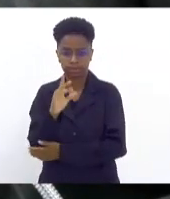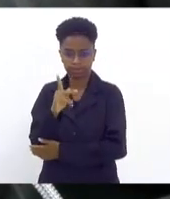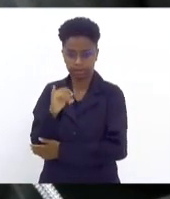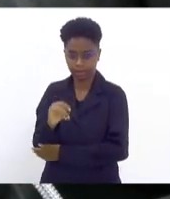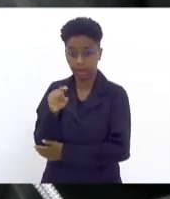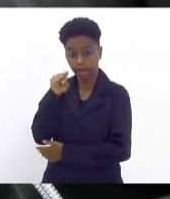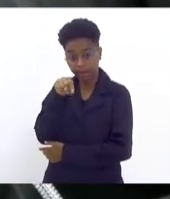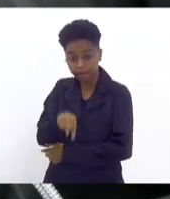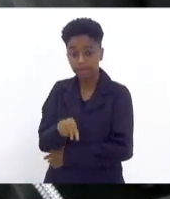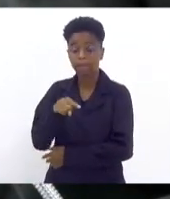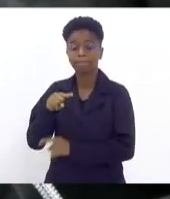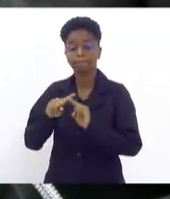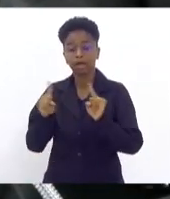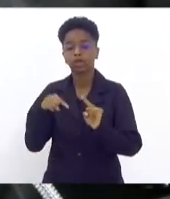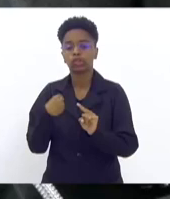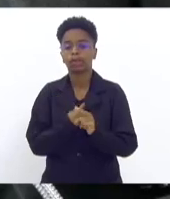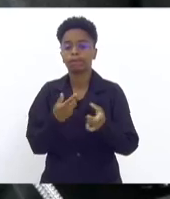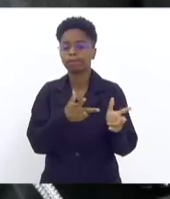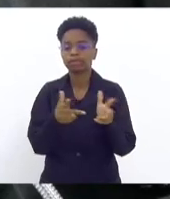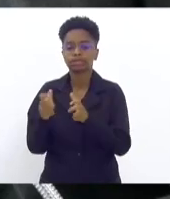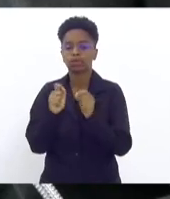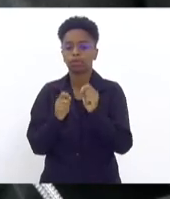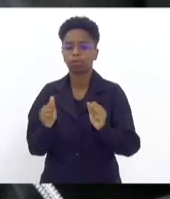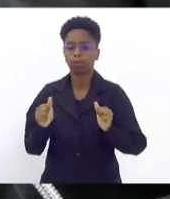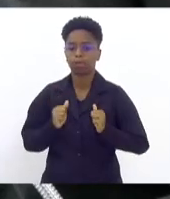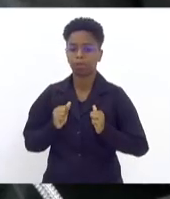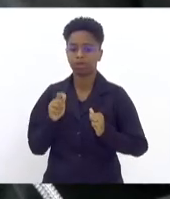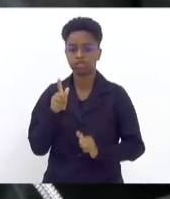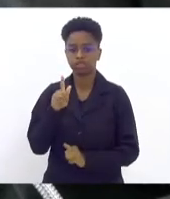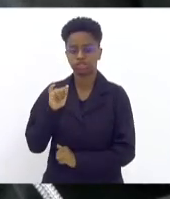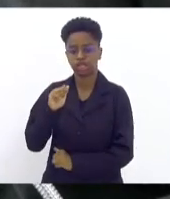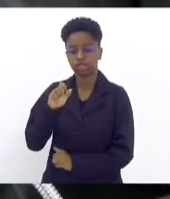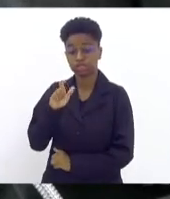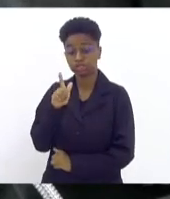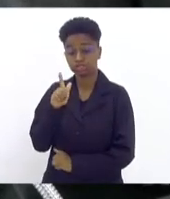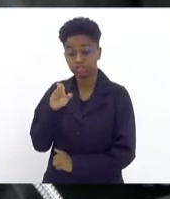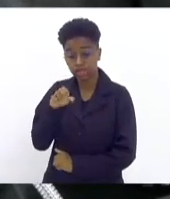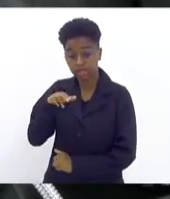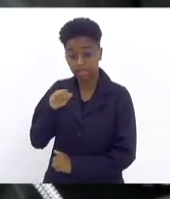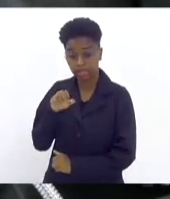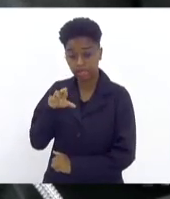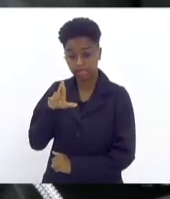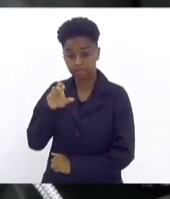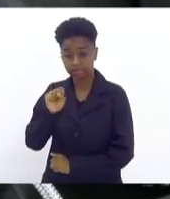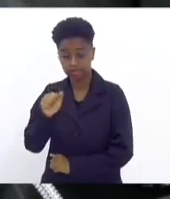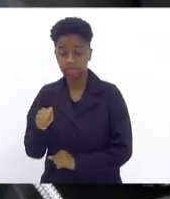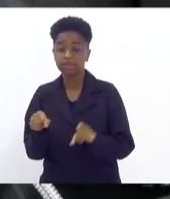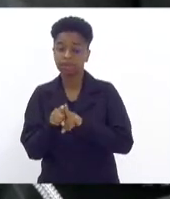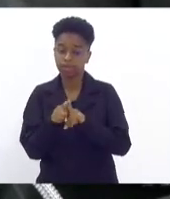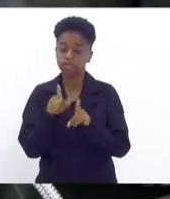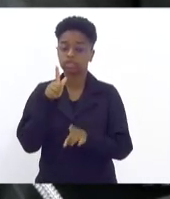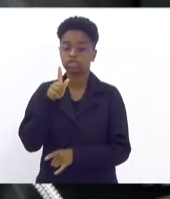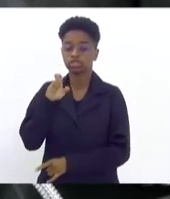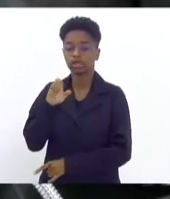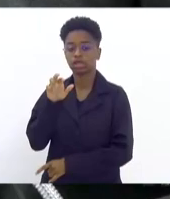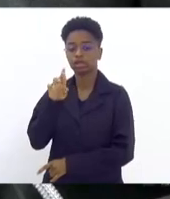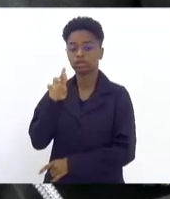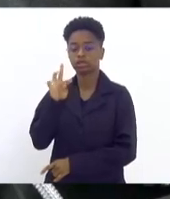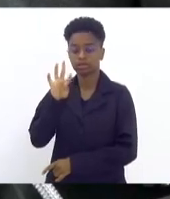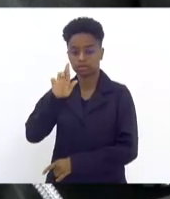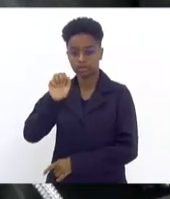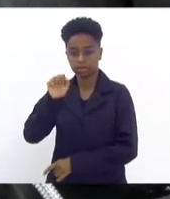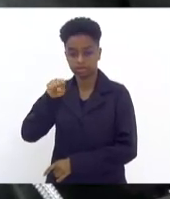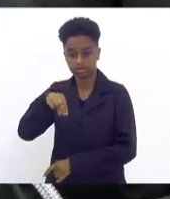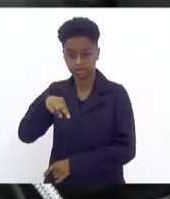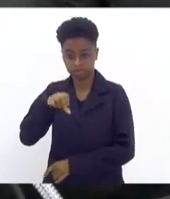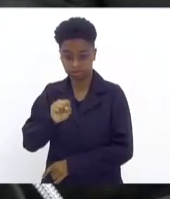certa letargia, apatia da Agenersa. Da mesma forma, percebo uma apatia da Getransp em vários aspectos.